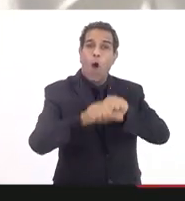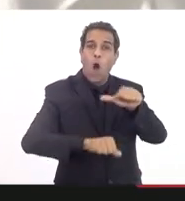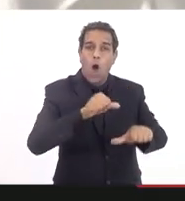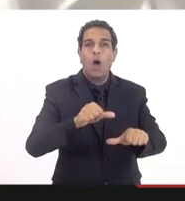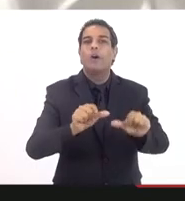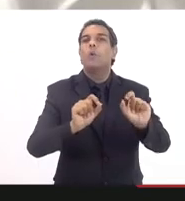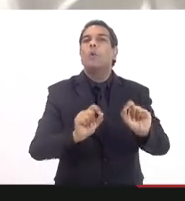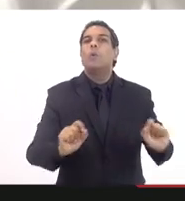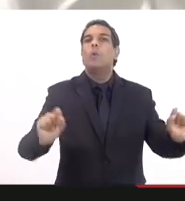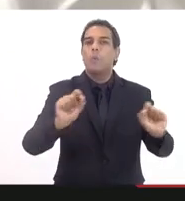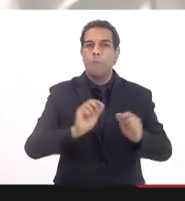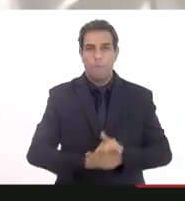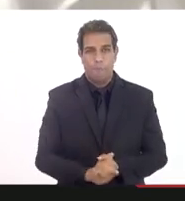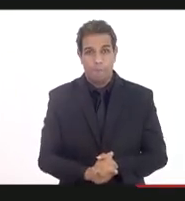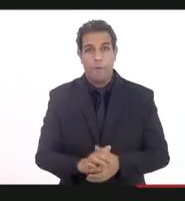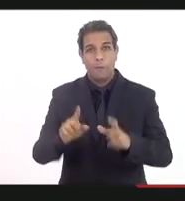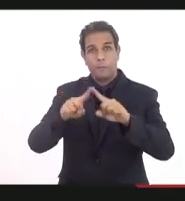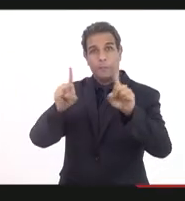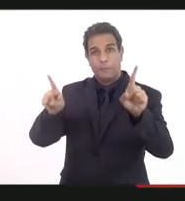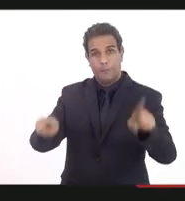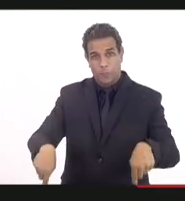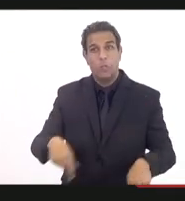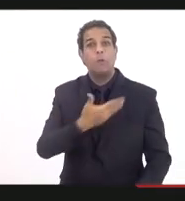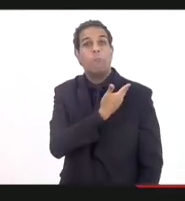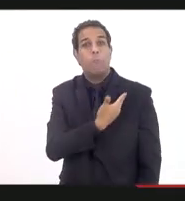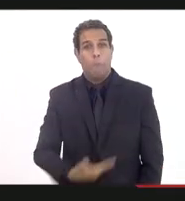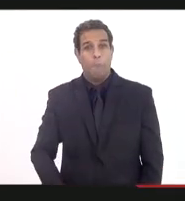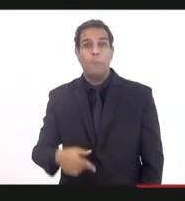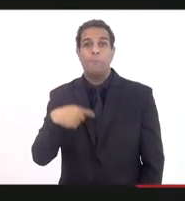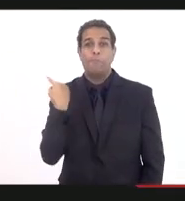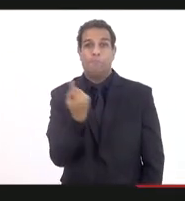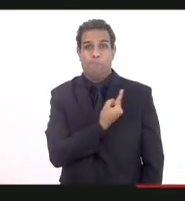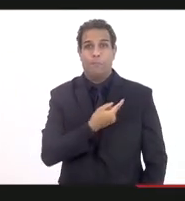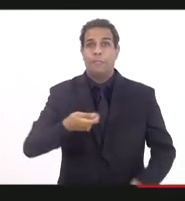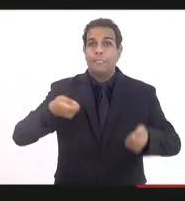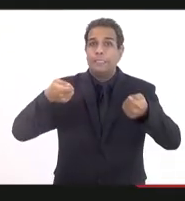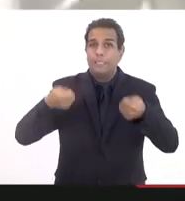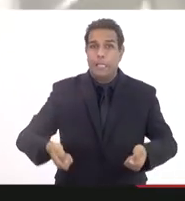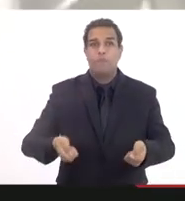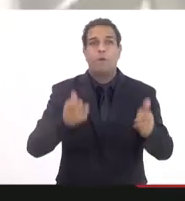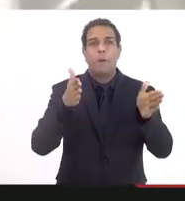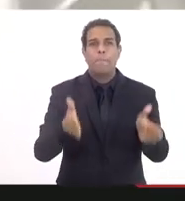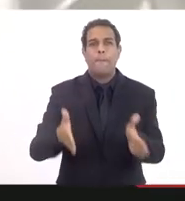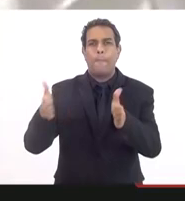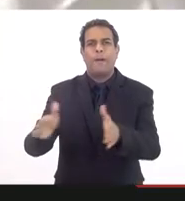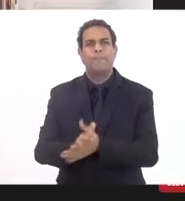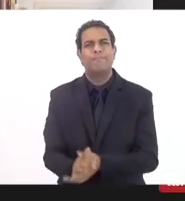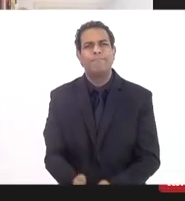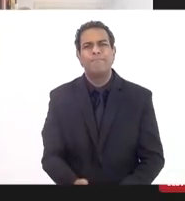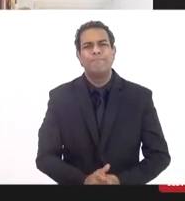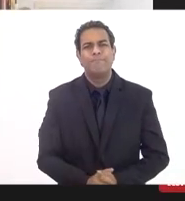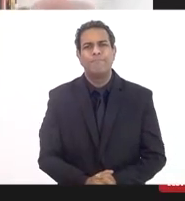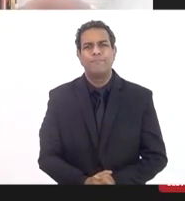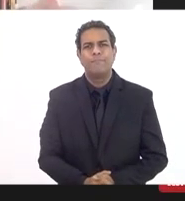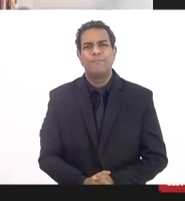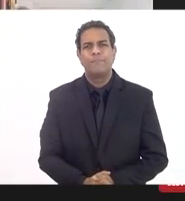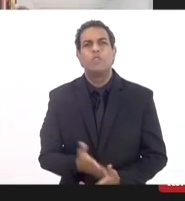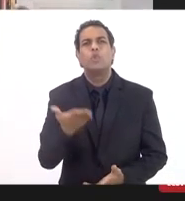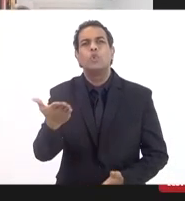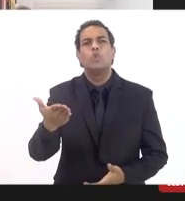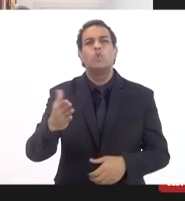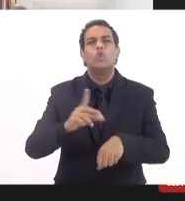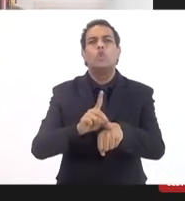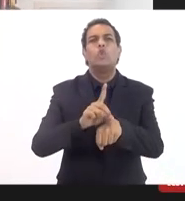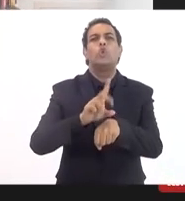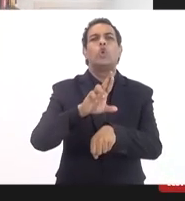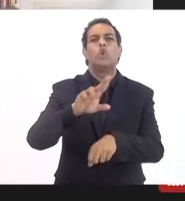na questão dos servidores. Então, nós vamos ser extremamente rígidos. Eu vou pedir a gentileza, doutor Pedro,